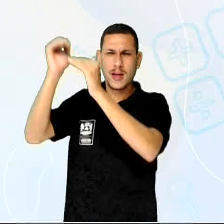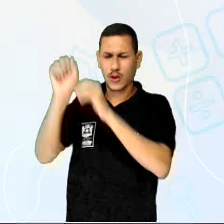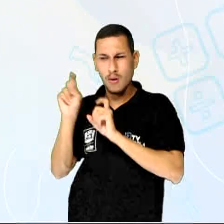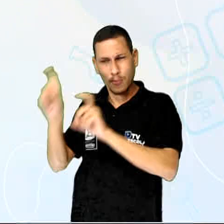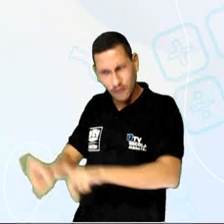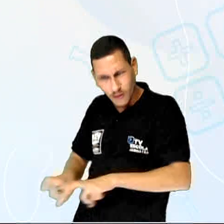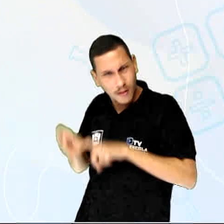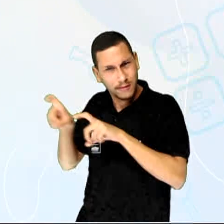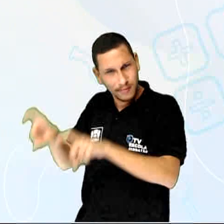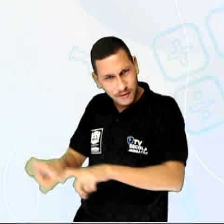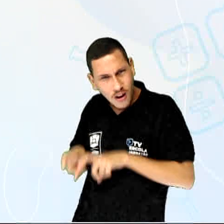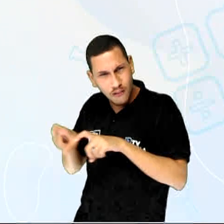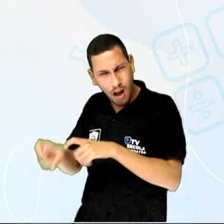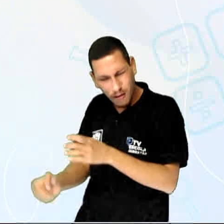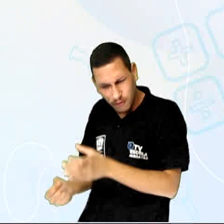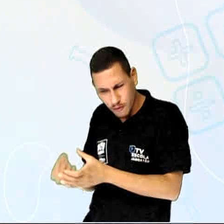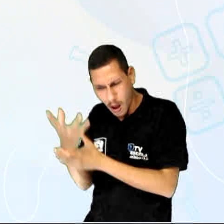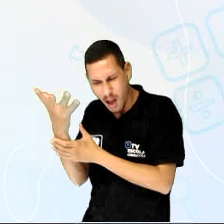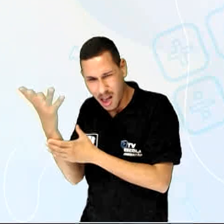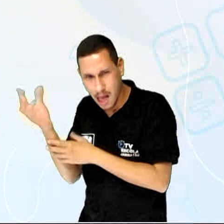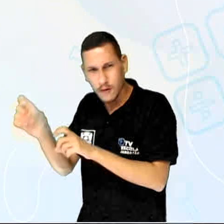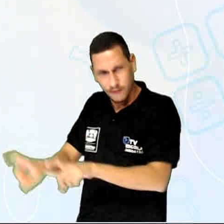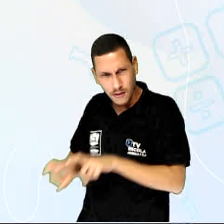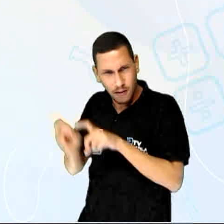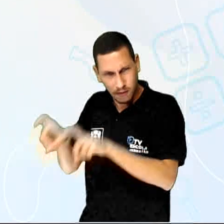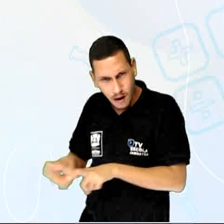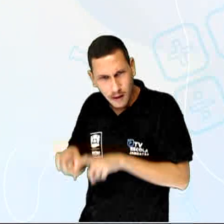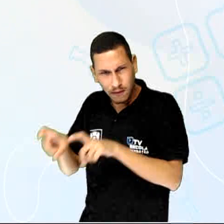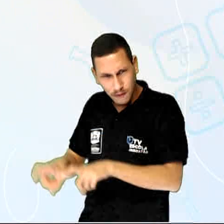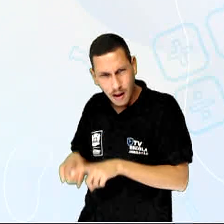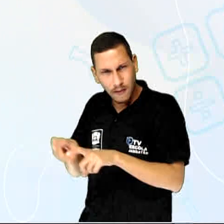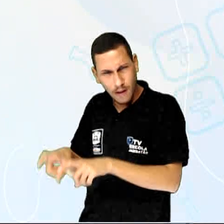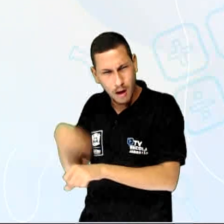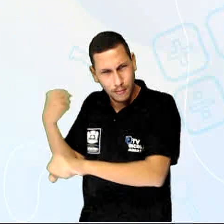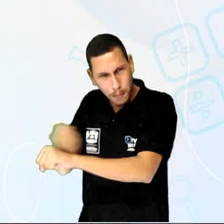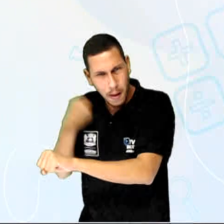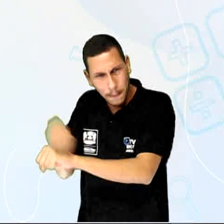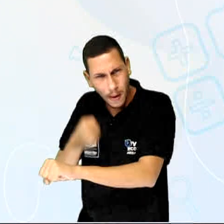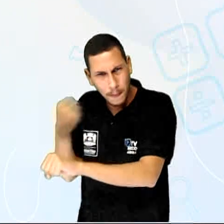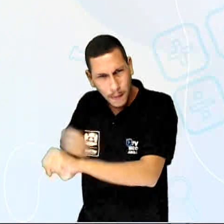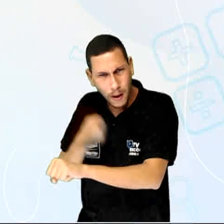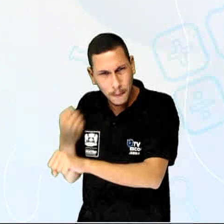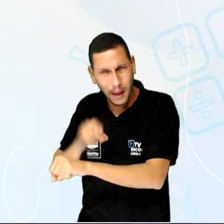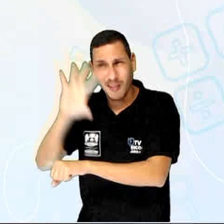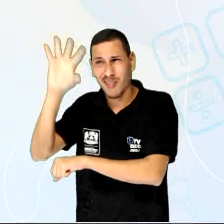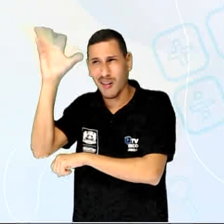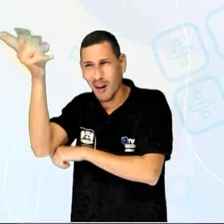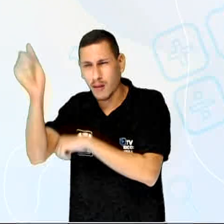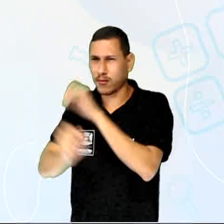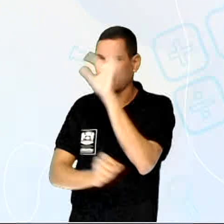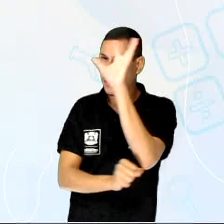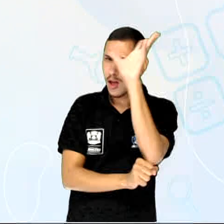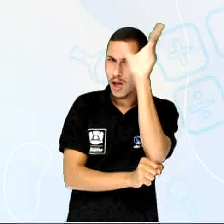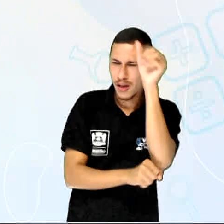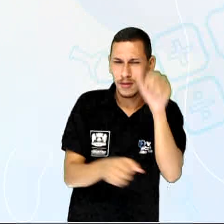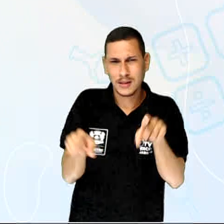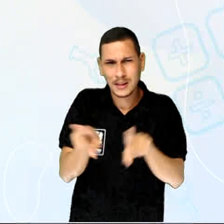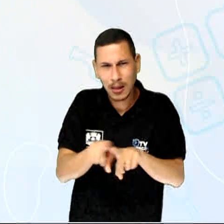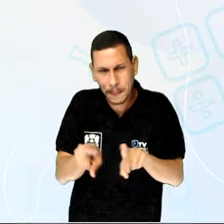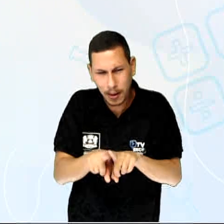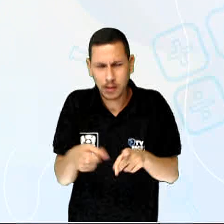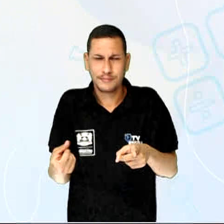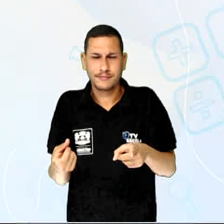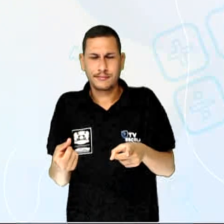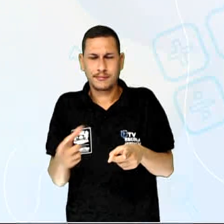tem uma questão de mineração relacionada também à questão florestal e a extração de